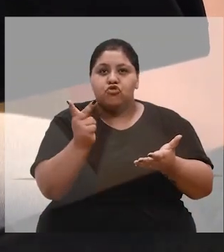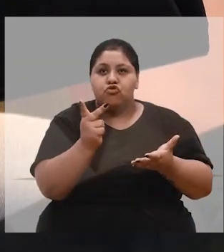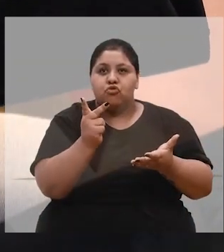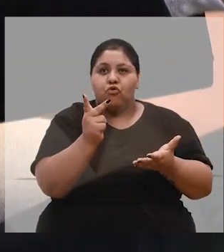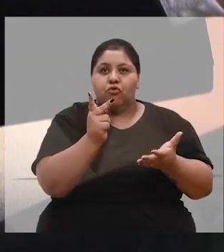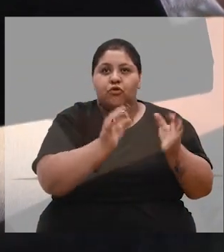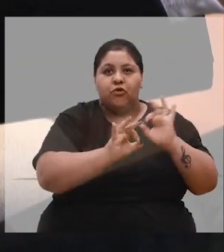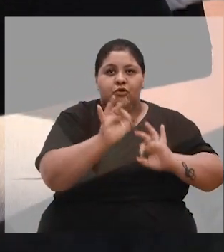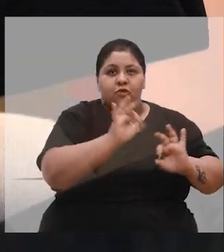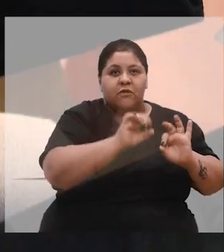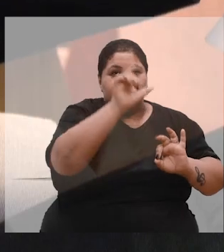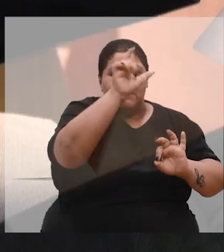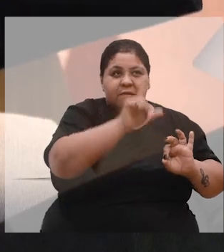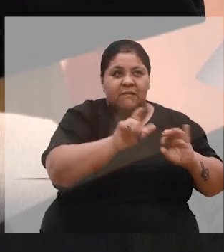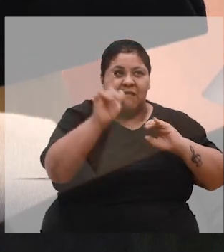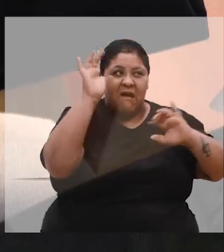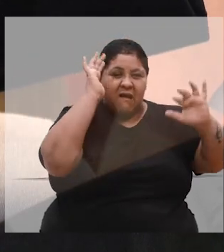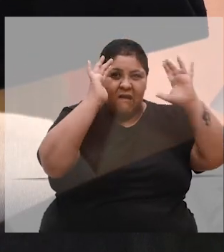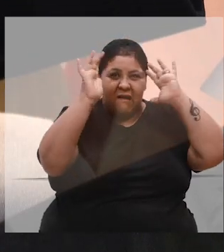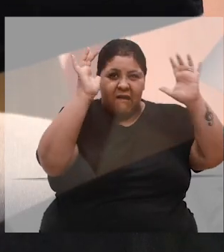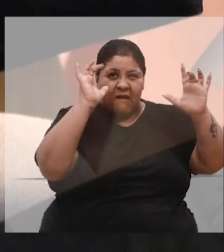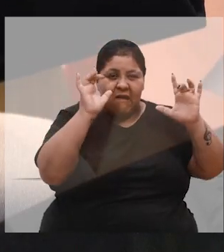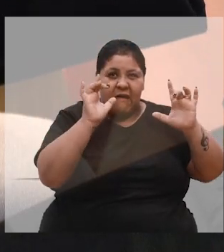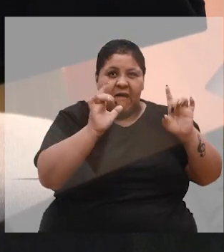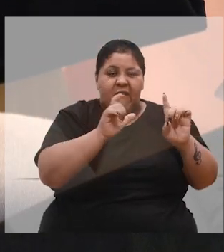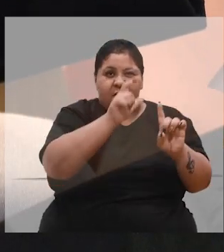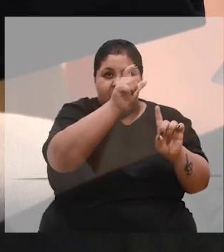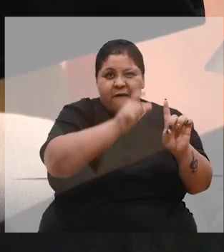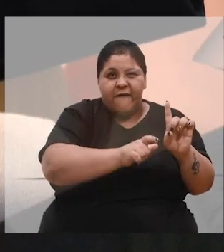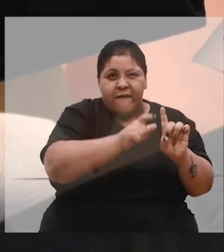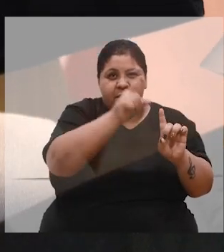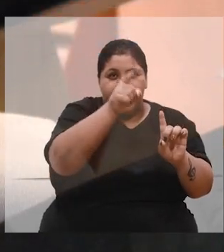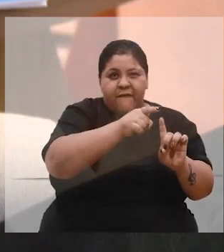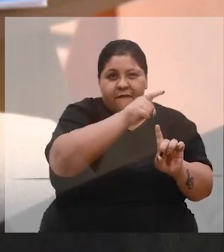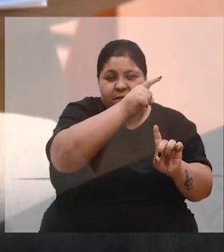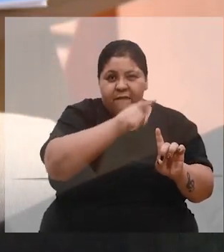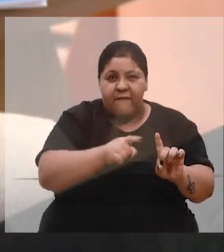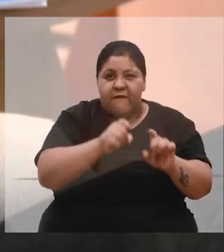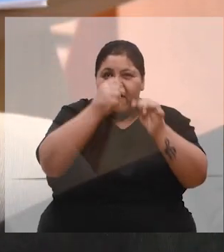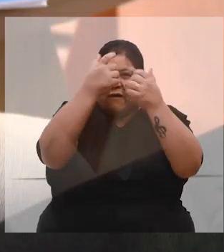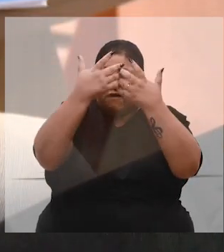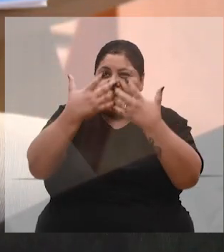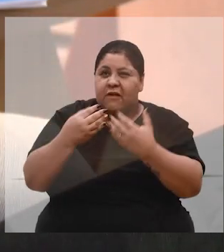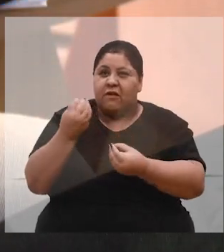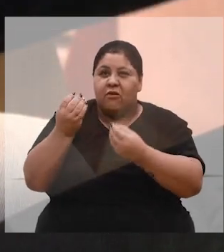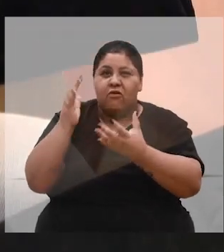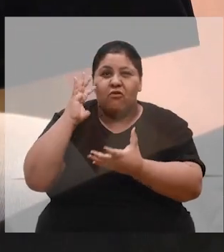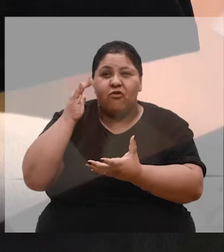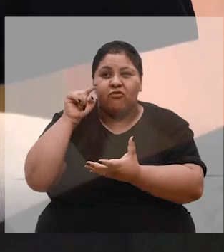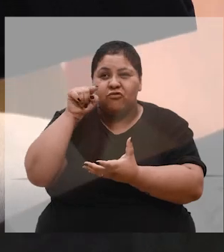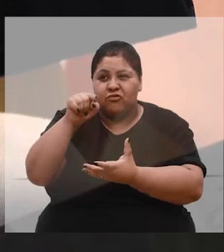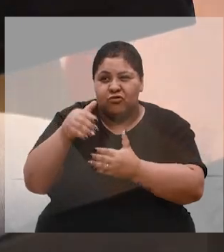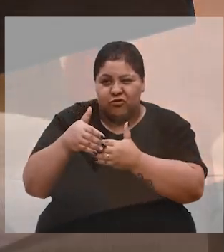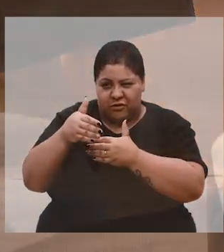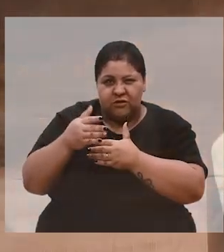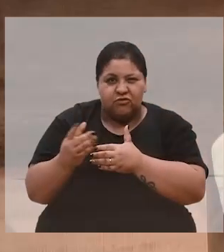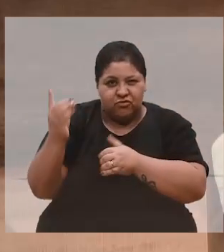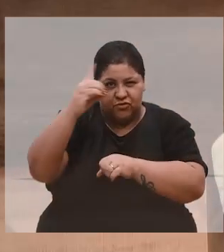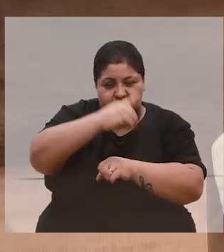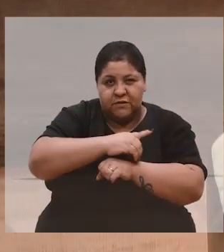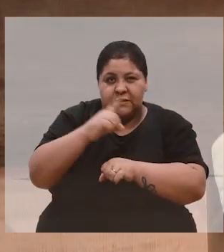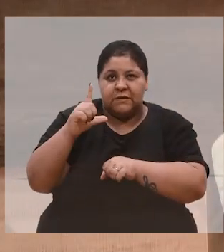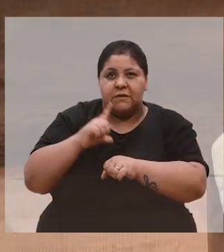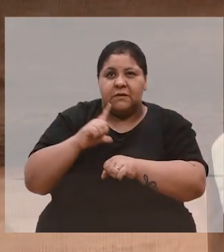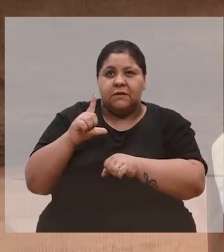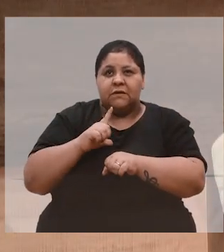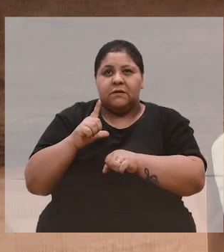o que as pessoas imaginam e os personagens cancelados, e que traduz muito do que acontece contigo durante o dia. Tu tens